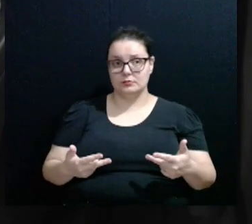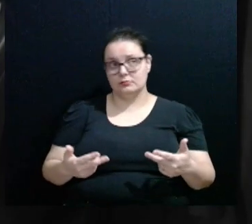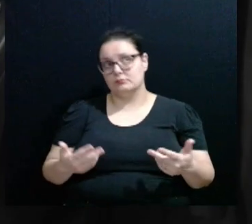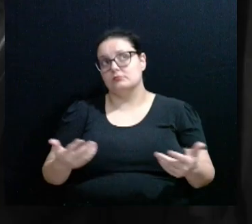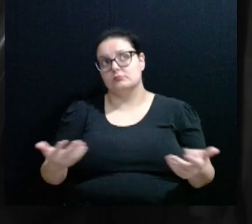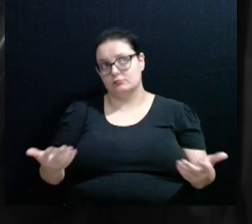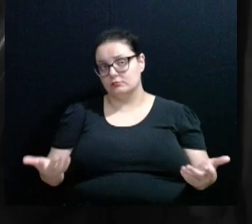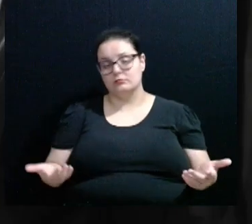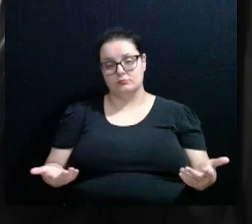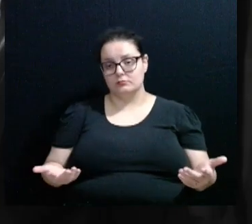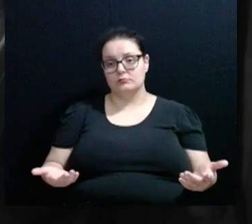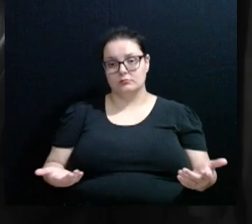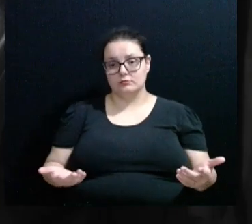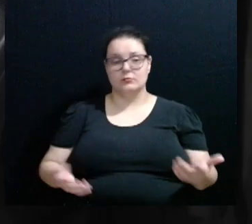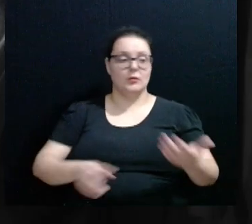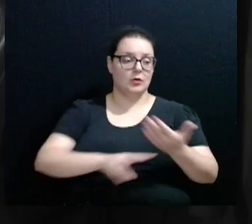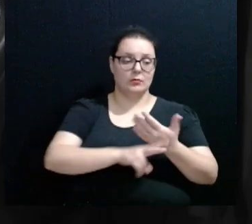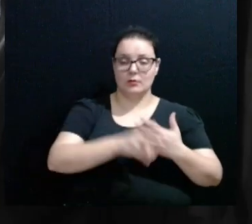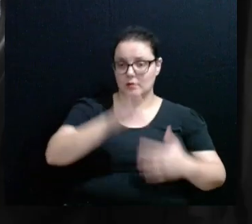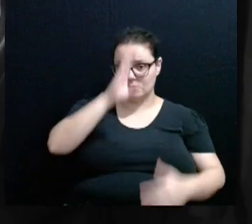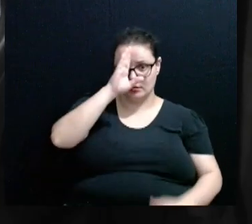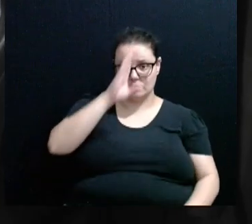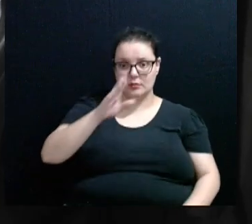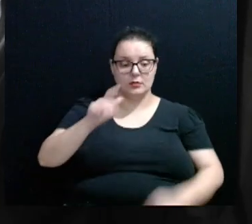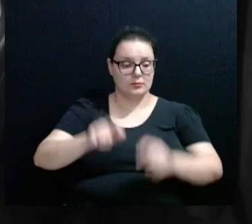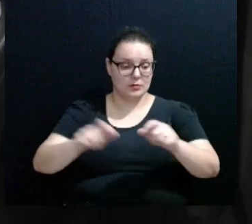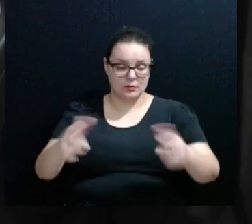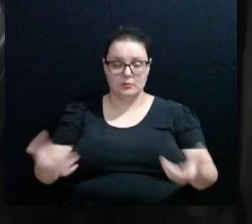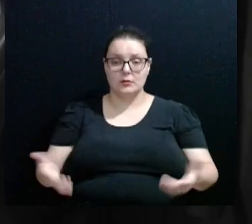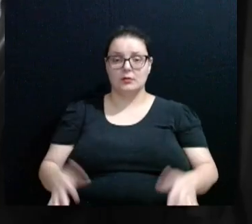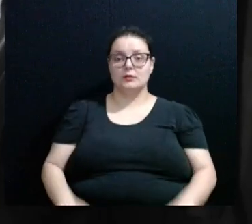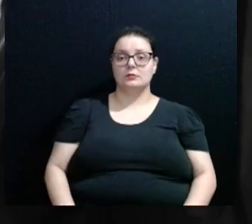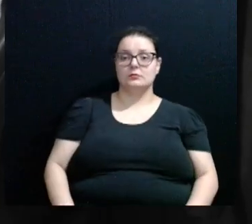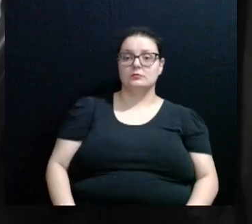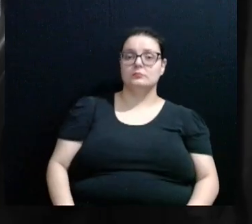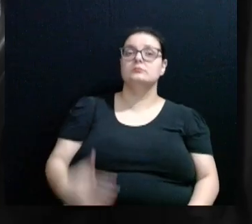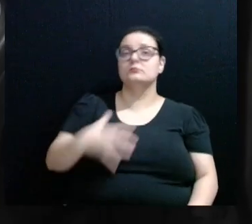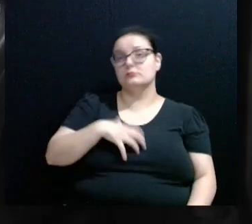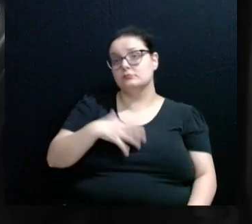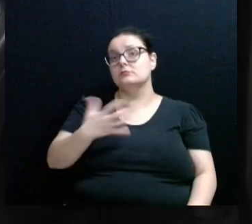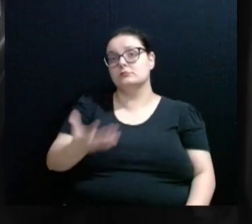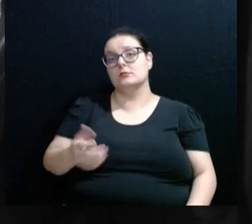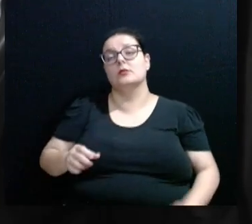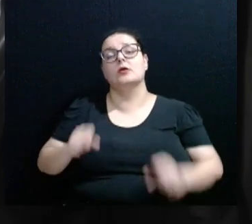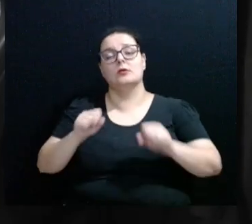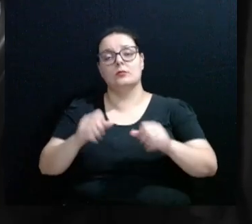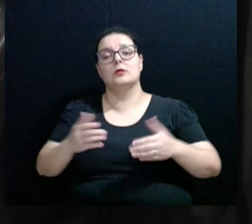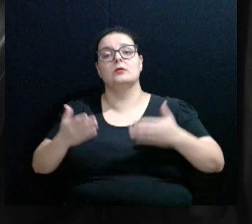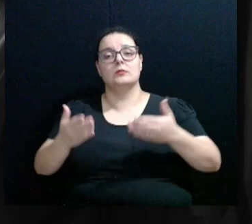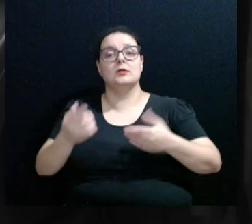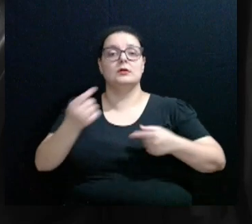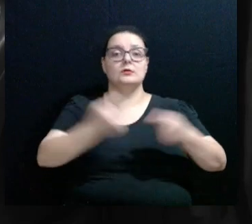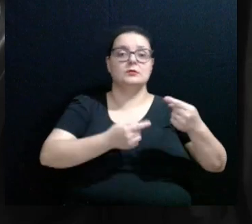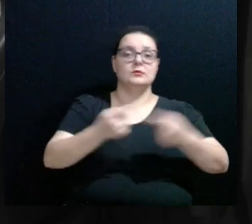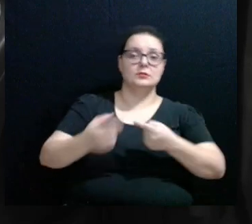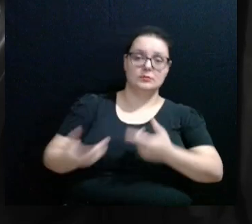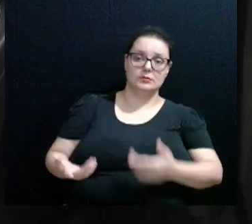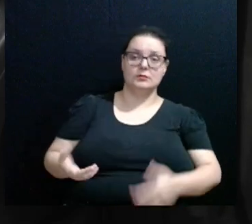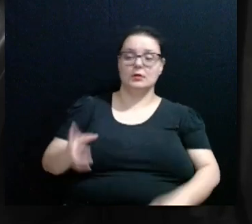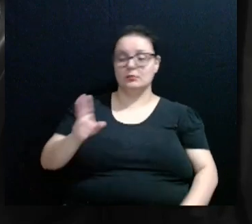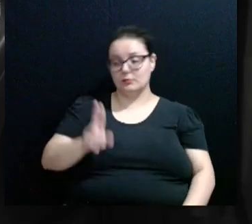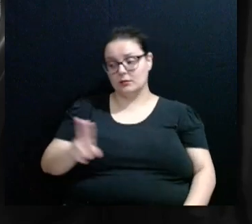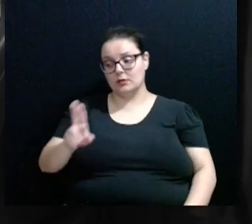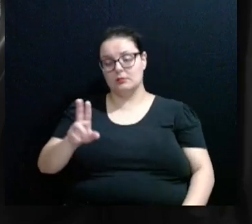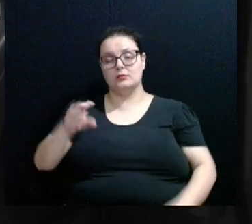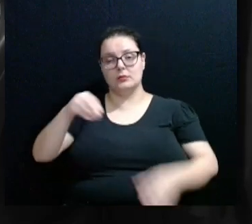que impactam diretamente nas pessoas. Então, foi uma forma da gente poder trazer essa discussão para a universidade, para